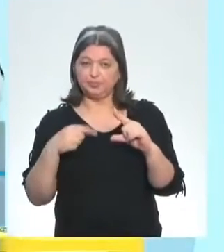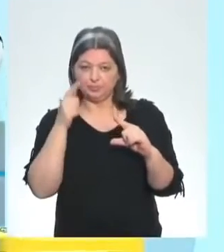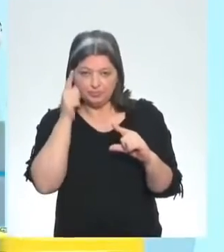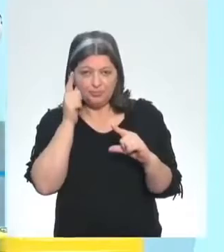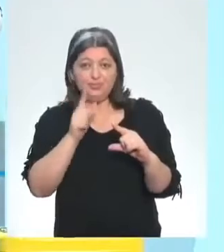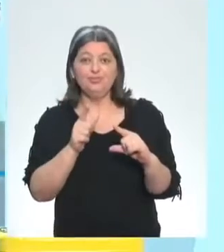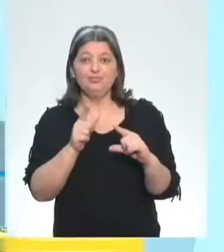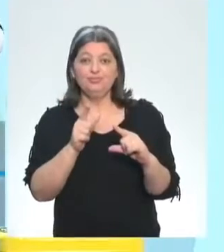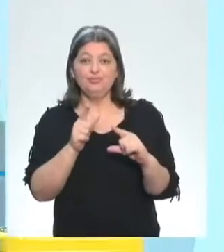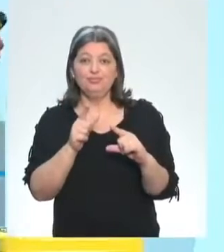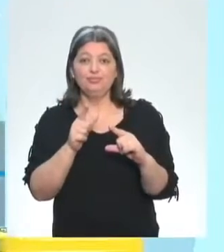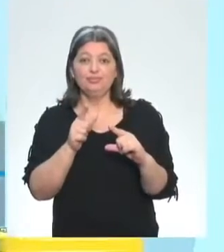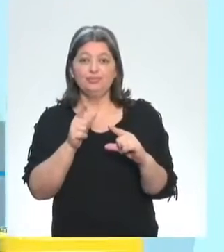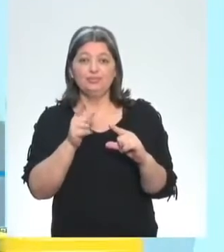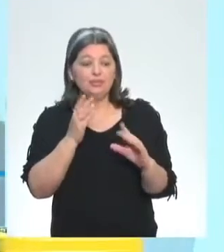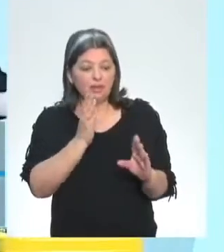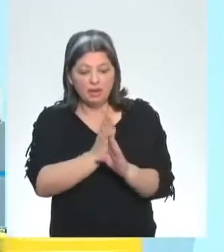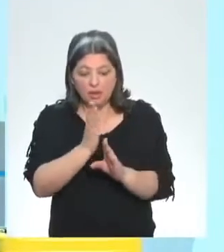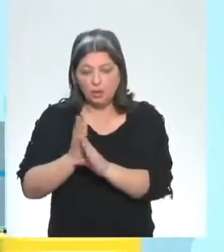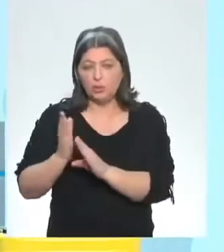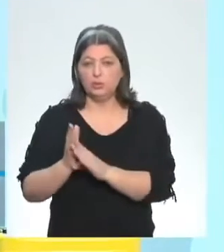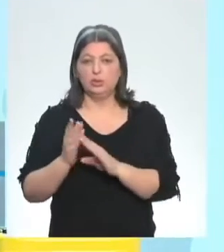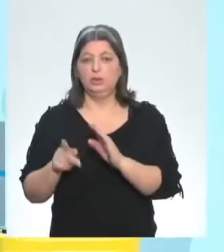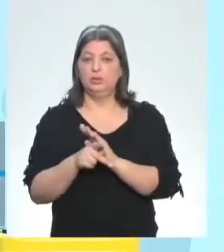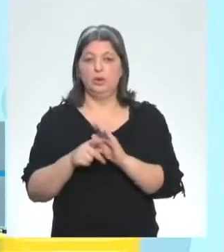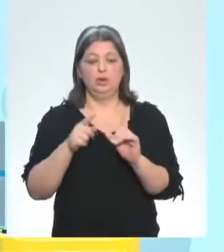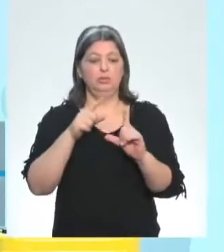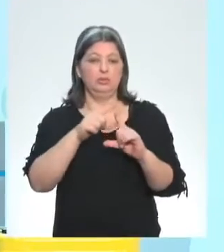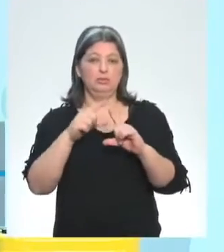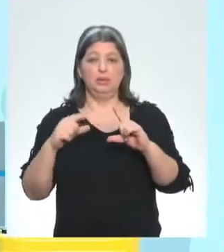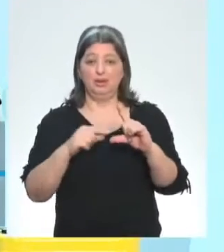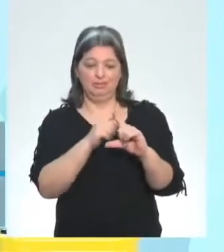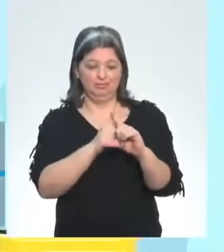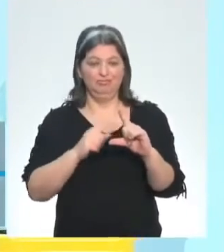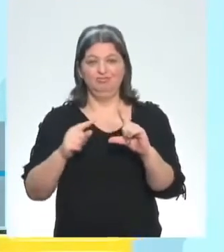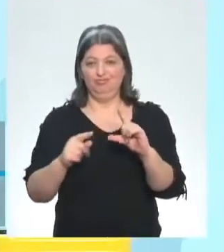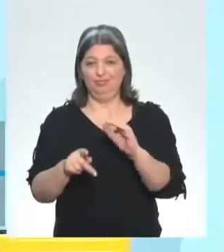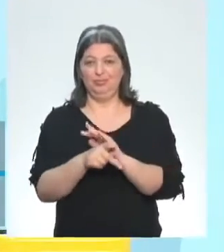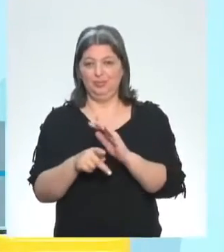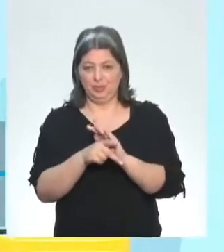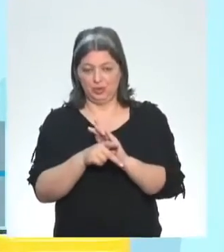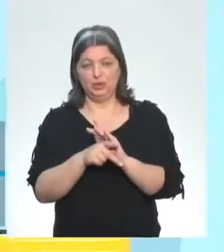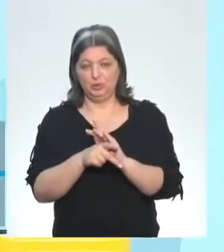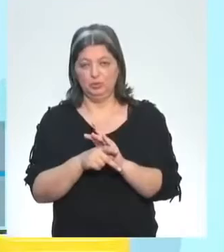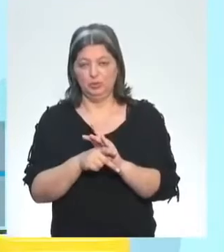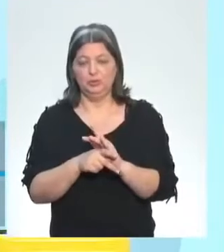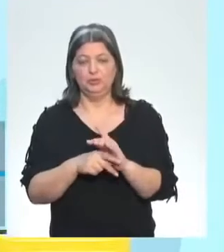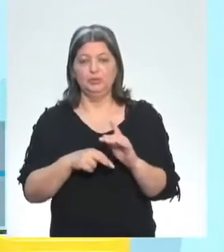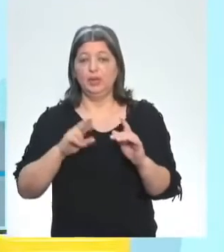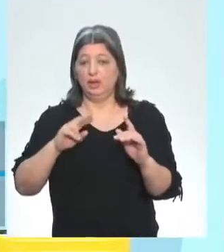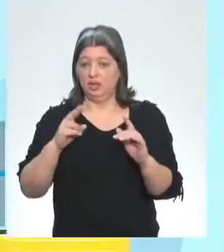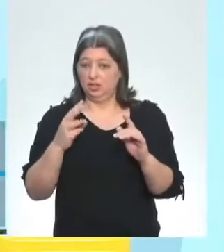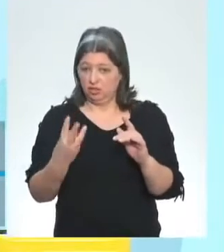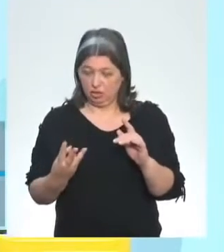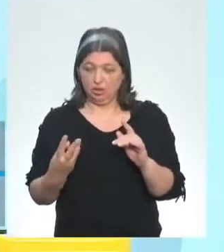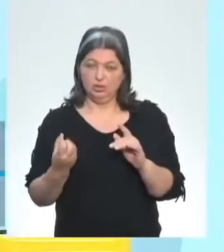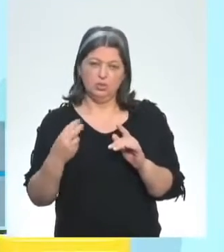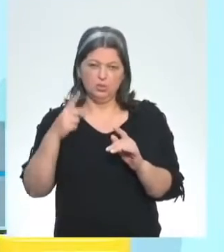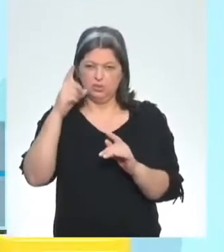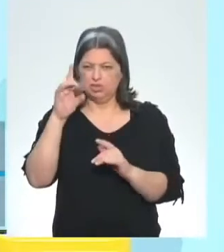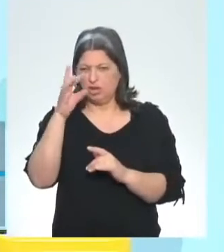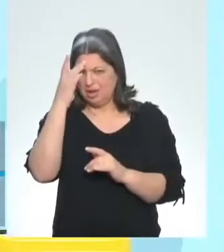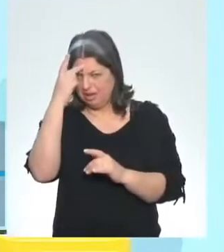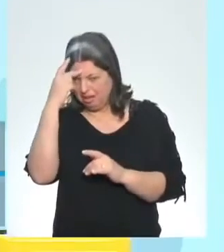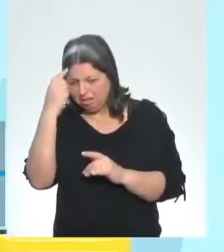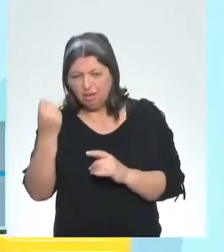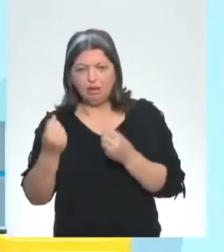consegue achar os lados deles usando proporcionalidade, usando a regra de 3, se precisar, ou só a ideia de quantas vezes